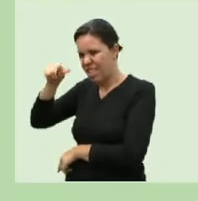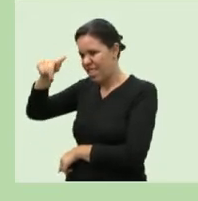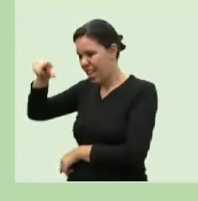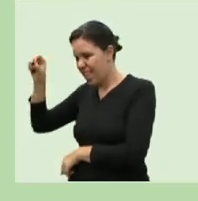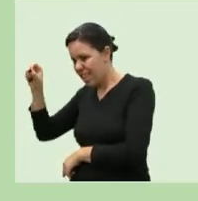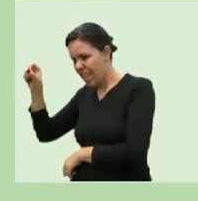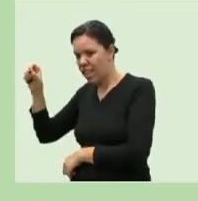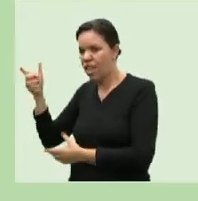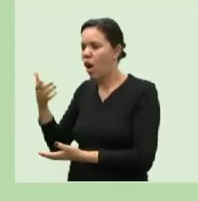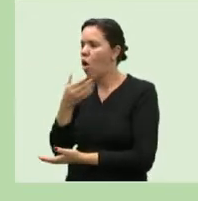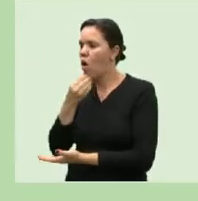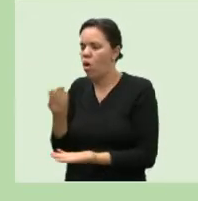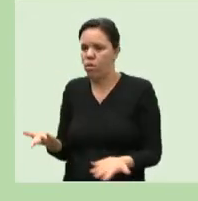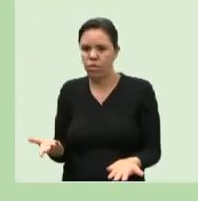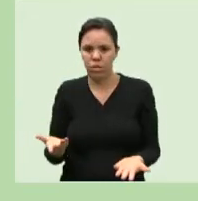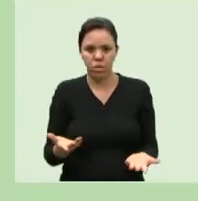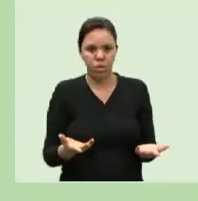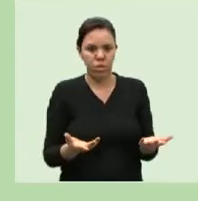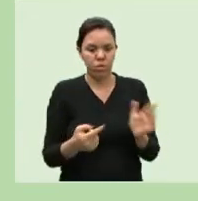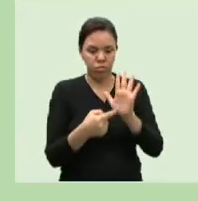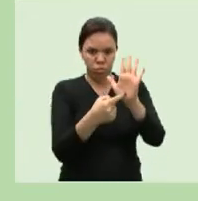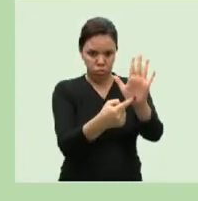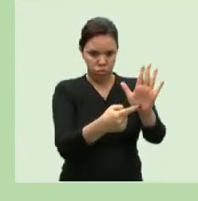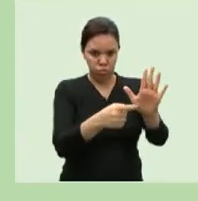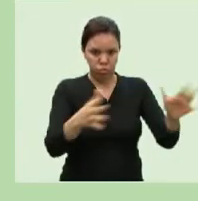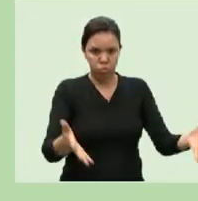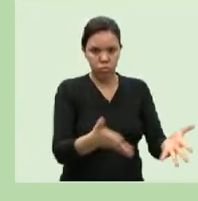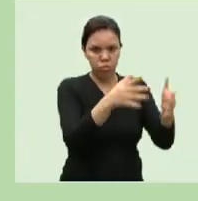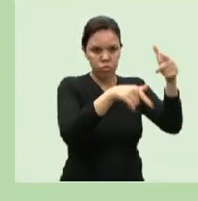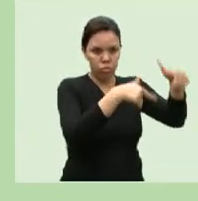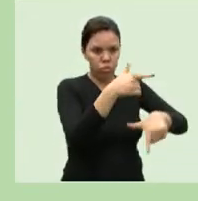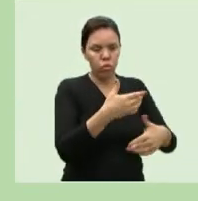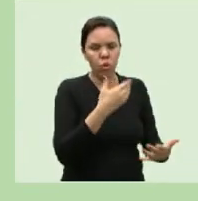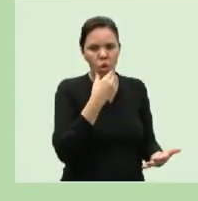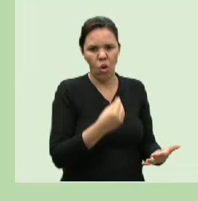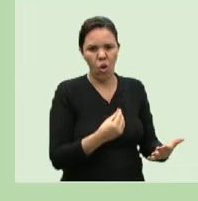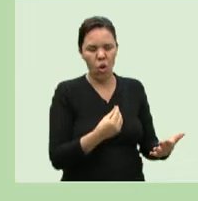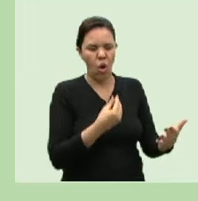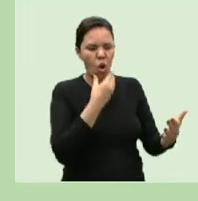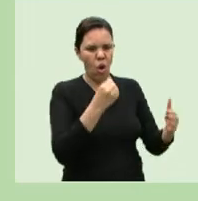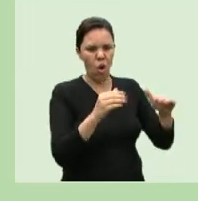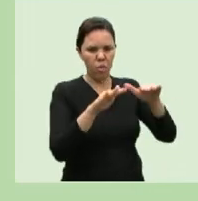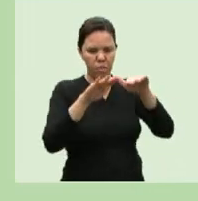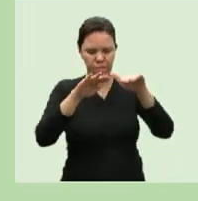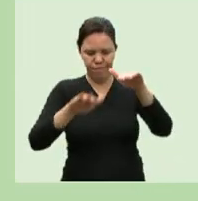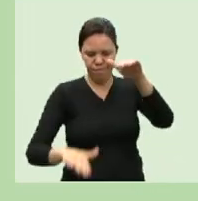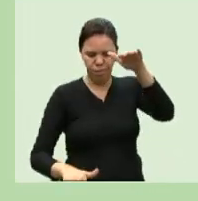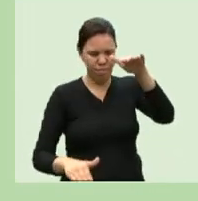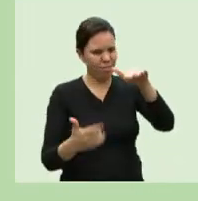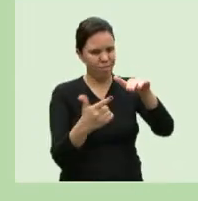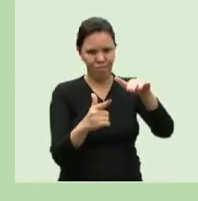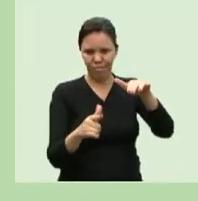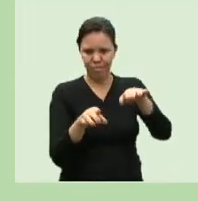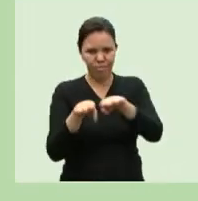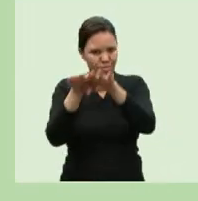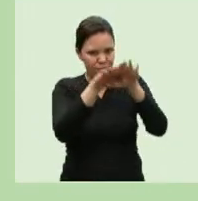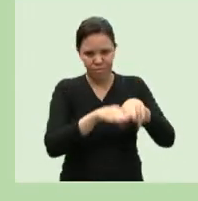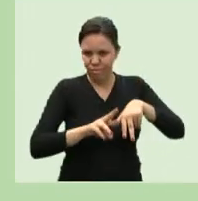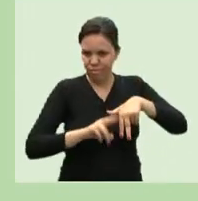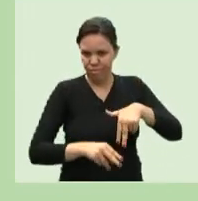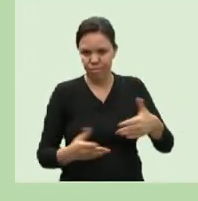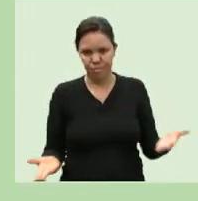do Sul revelou a desigualdade de gênero entre os membros da Academia Brasileira de Ciências. A academia